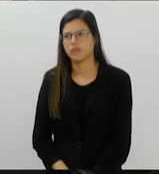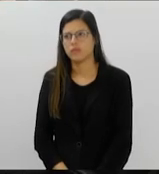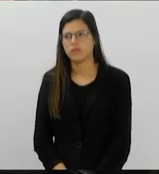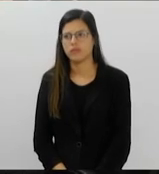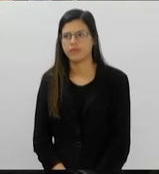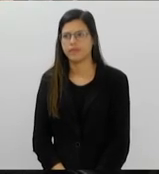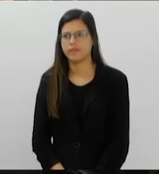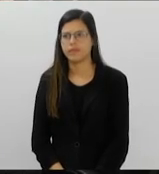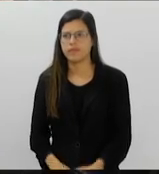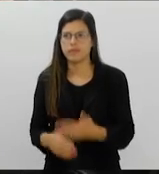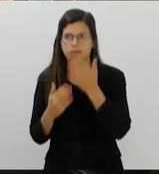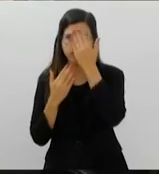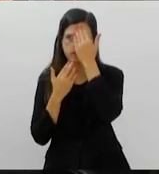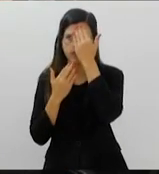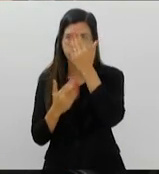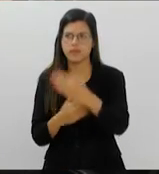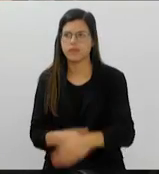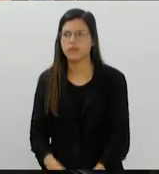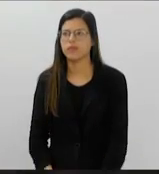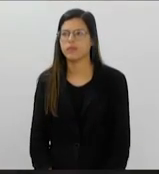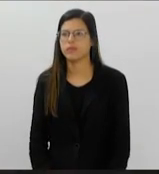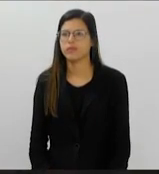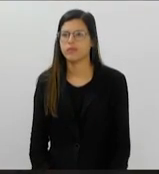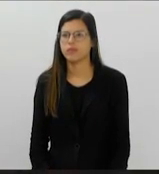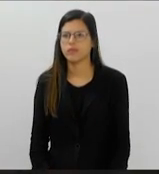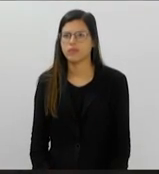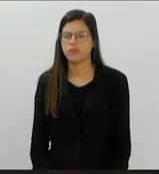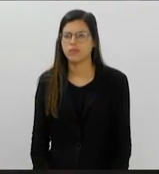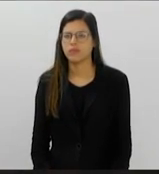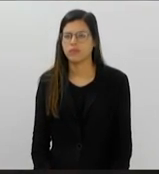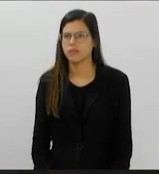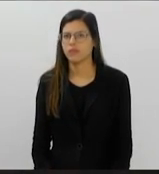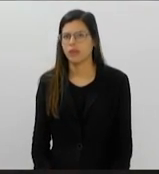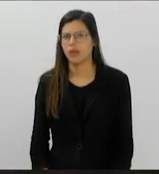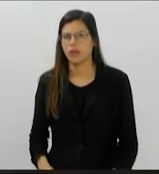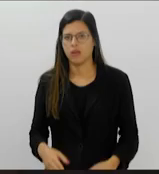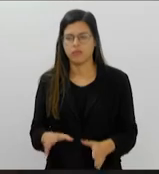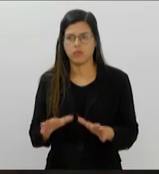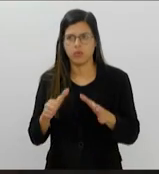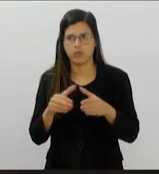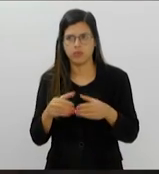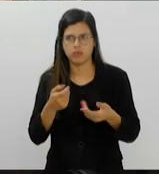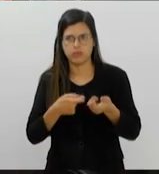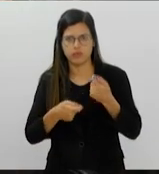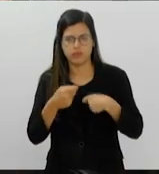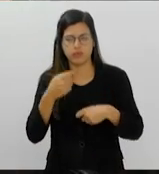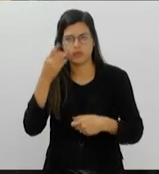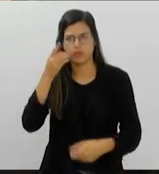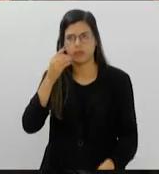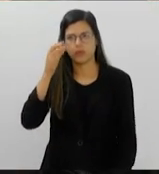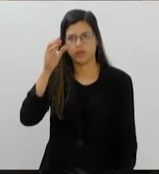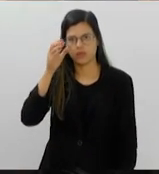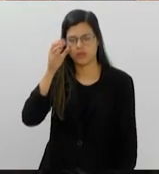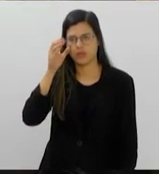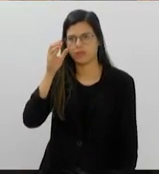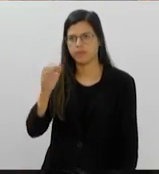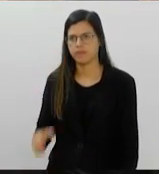Muito obrigado. Pela Comissão de Economia, deputada Célia Jordão.